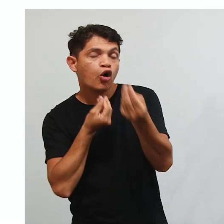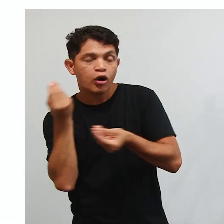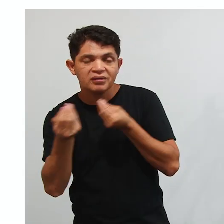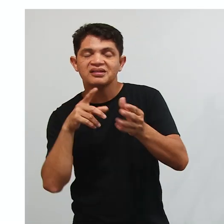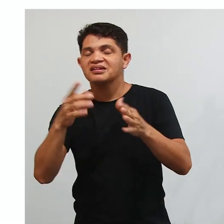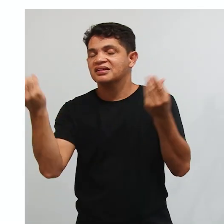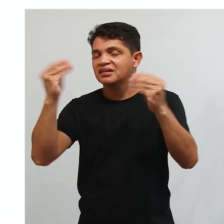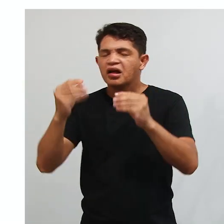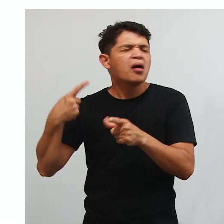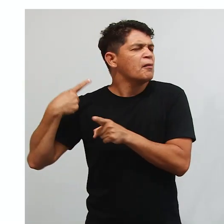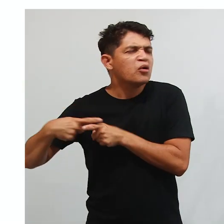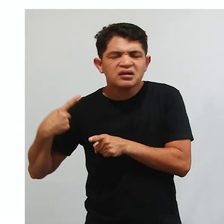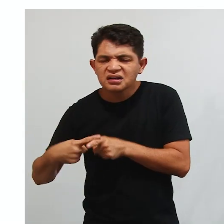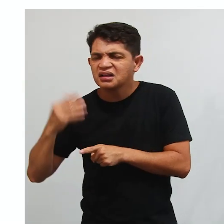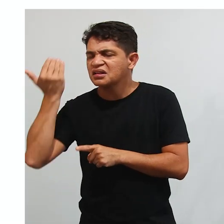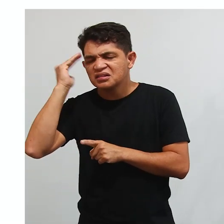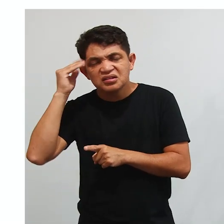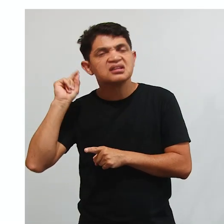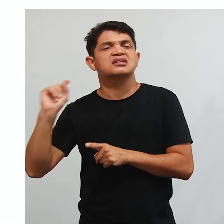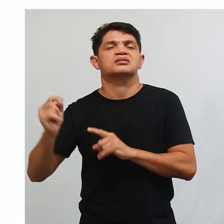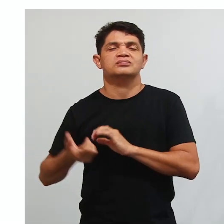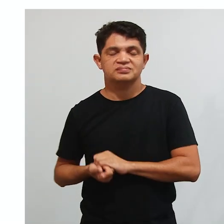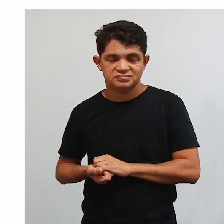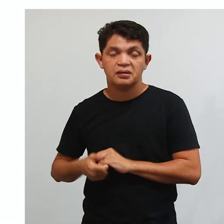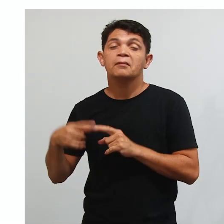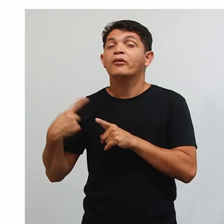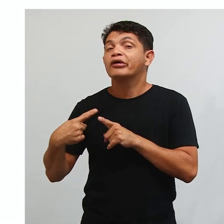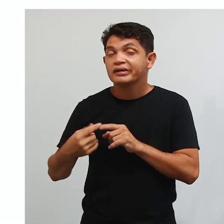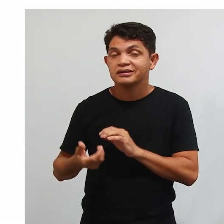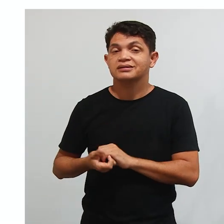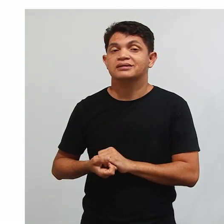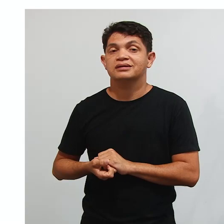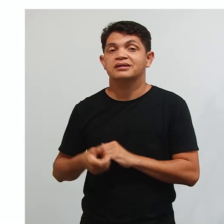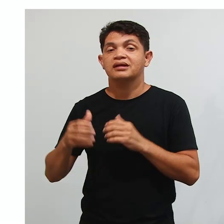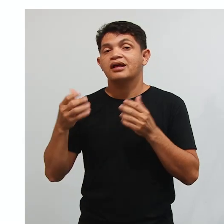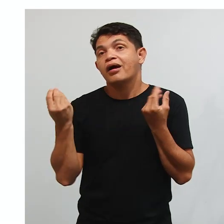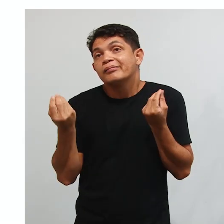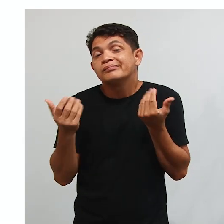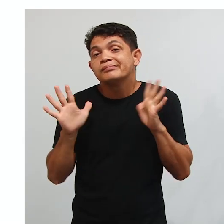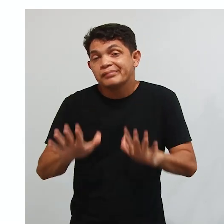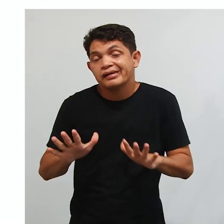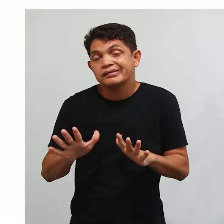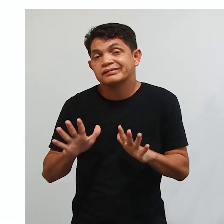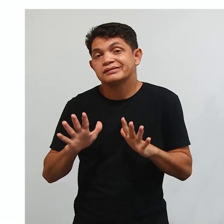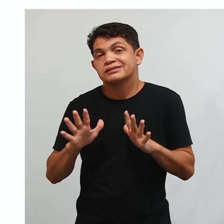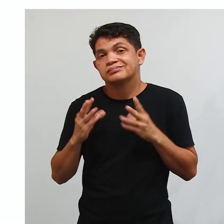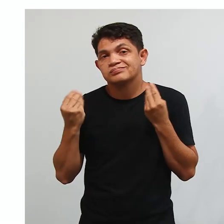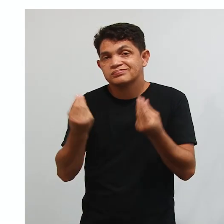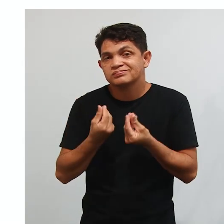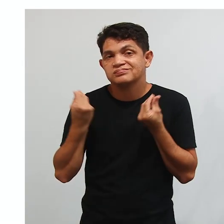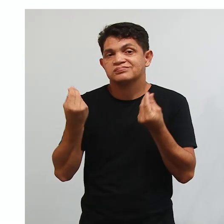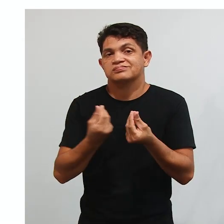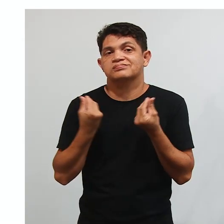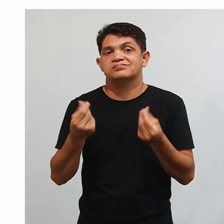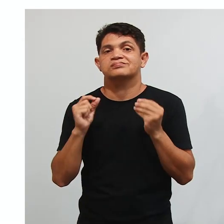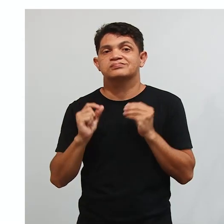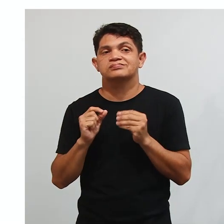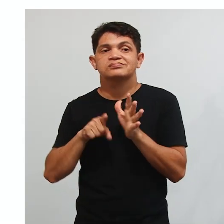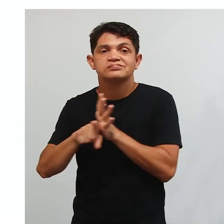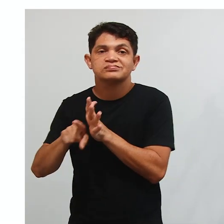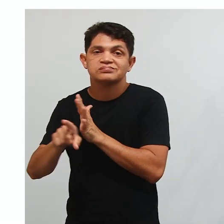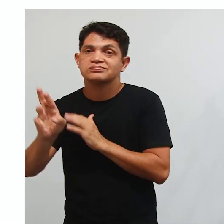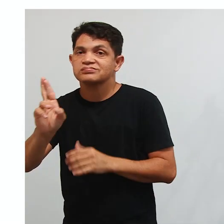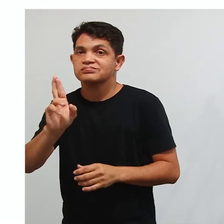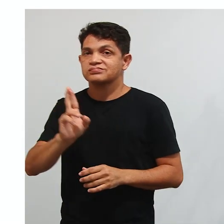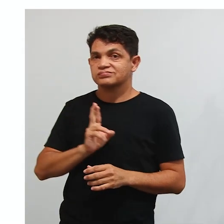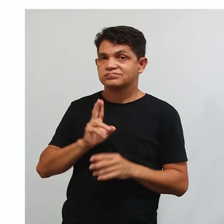um dado qualitativo eu consigo entender o porquê daquilo ali né de forma mais eh